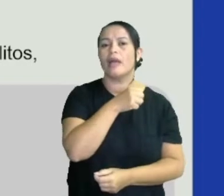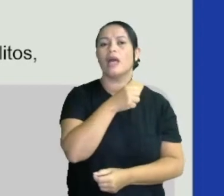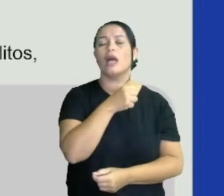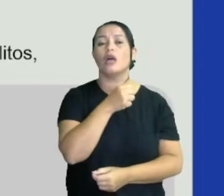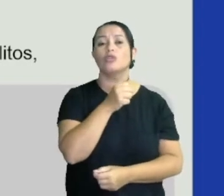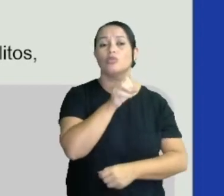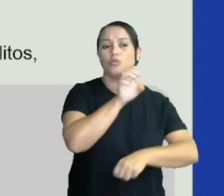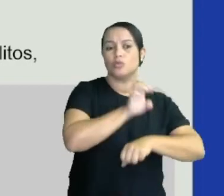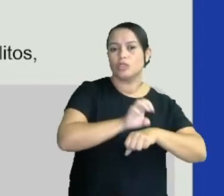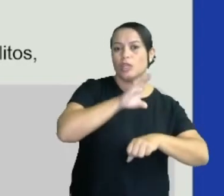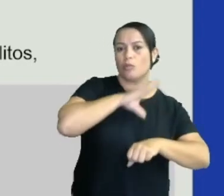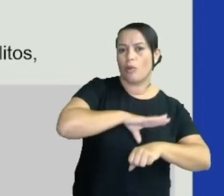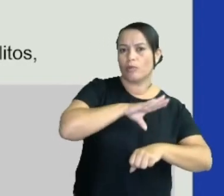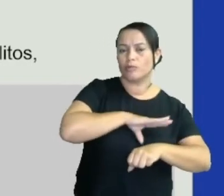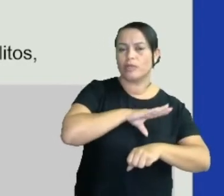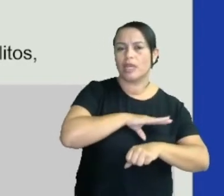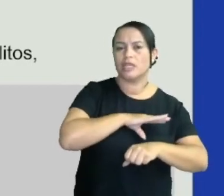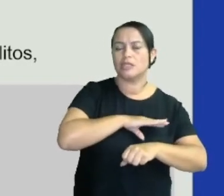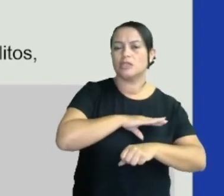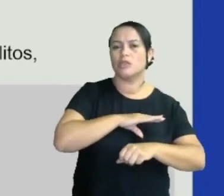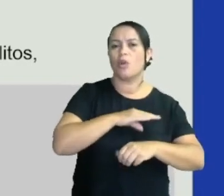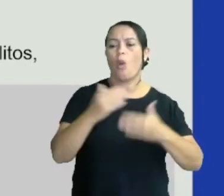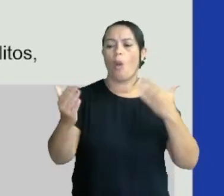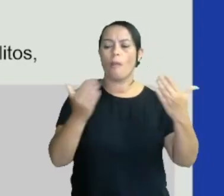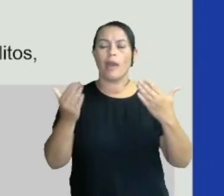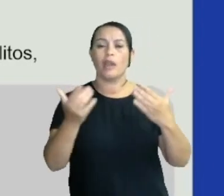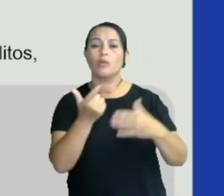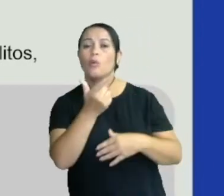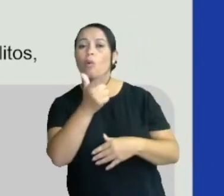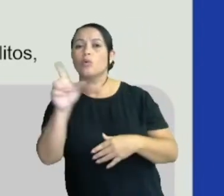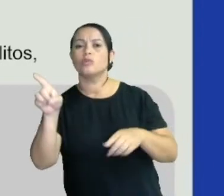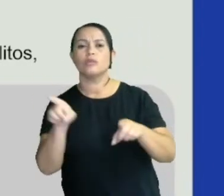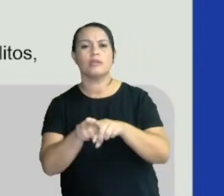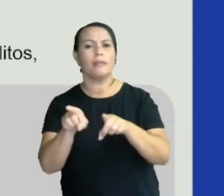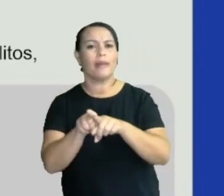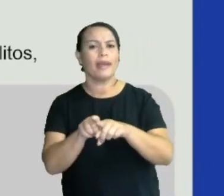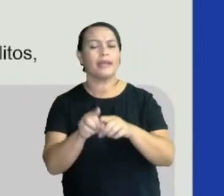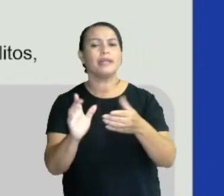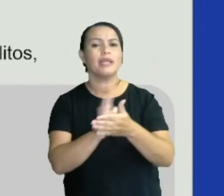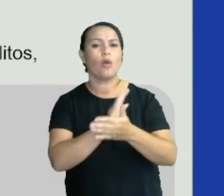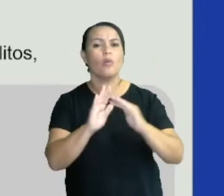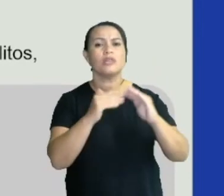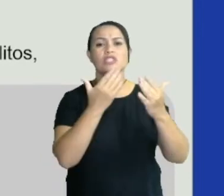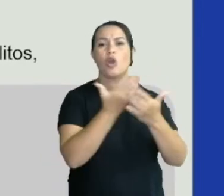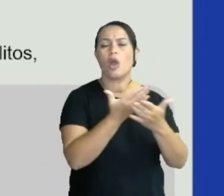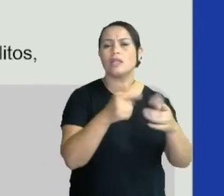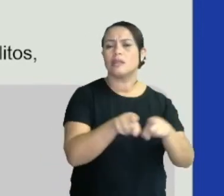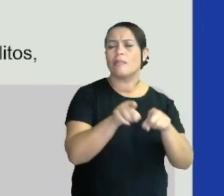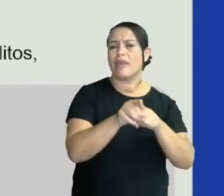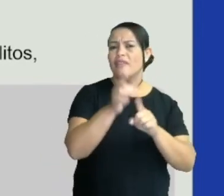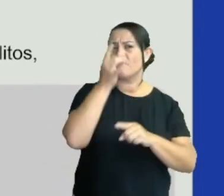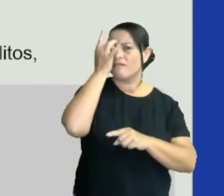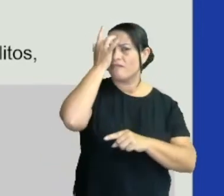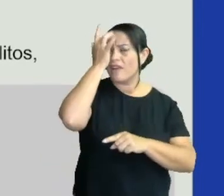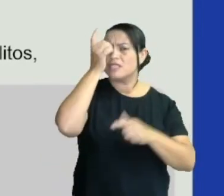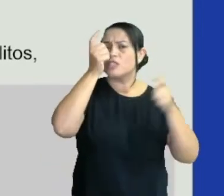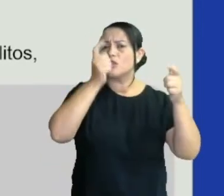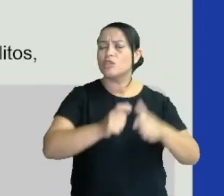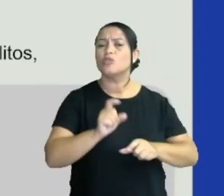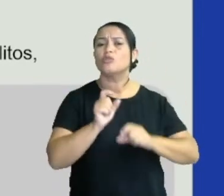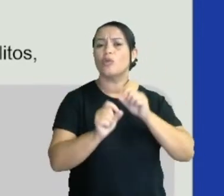Estado português com relação aos demais e de suas instituições facilitou atividades comerciais